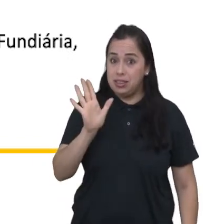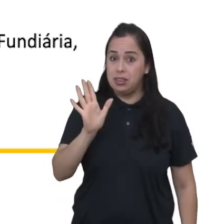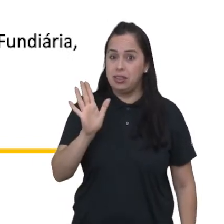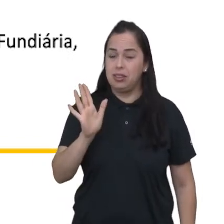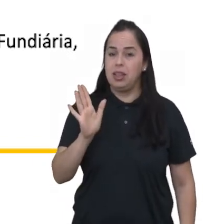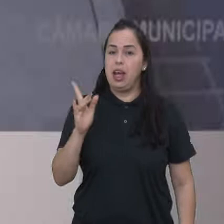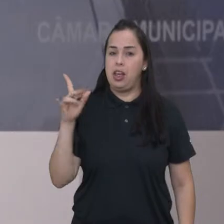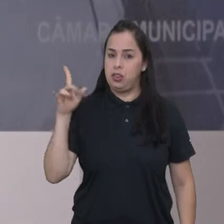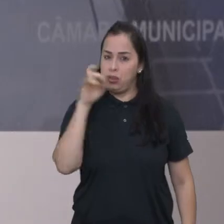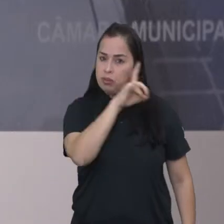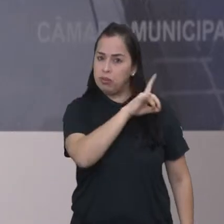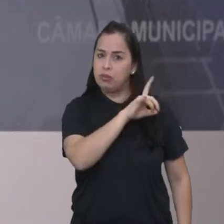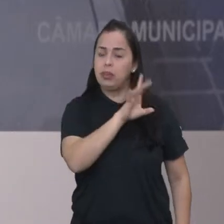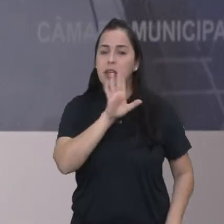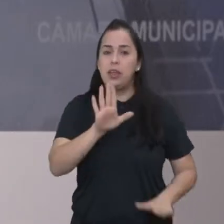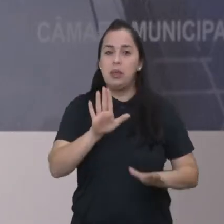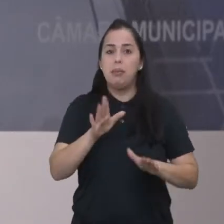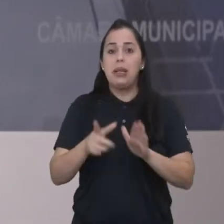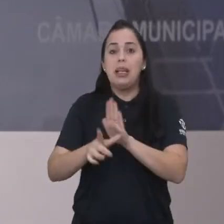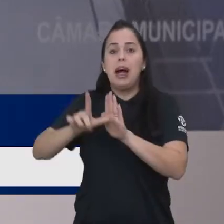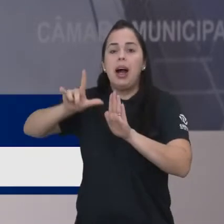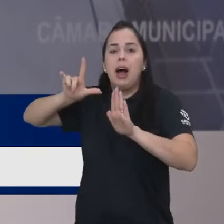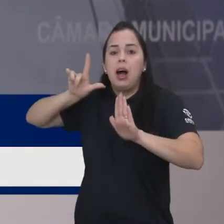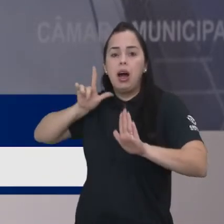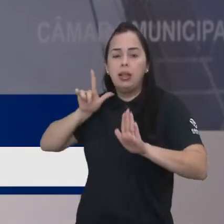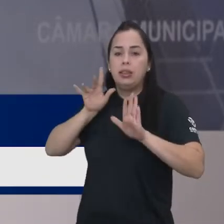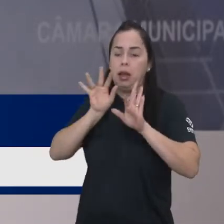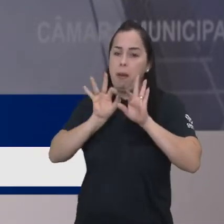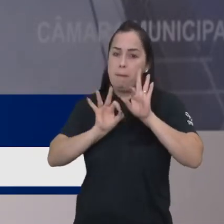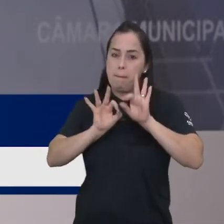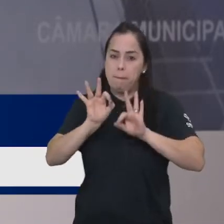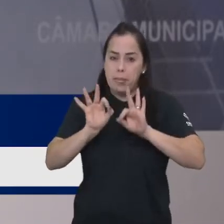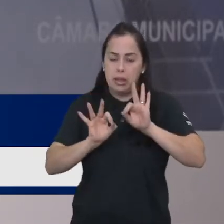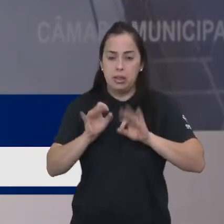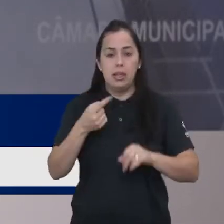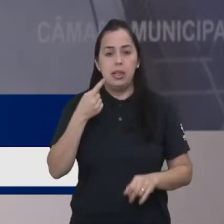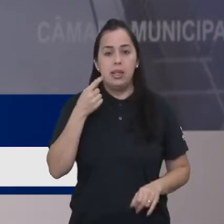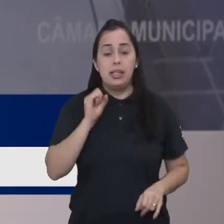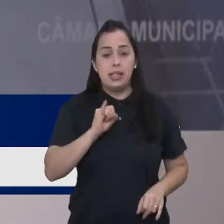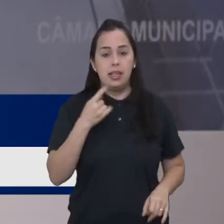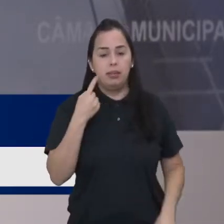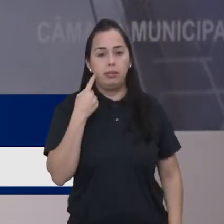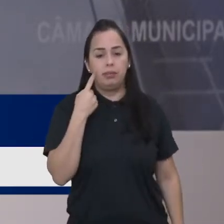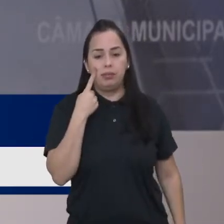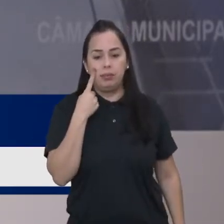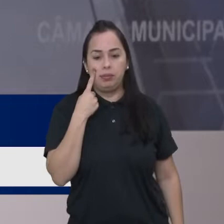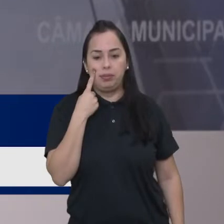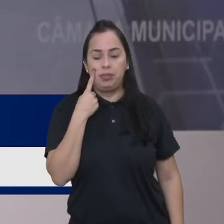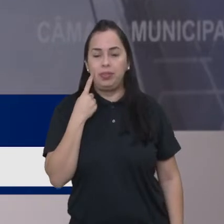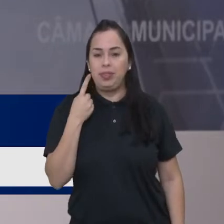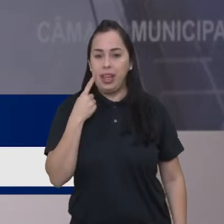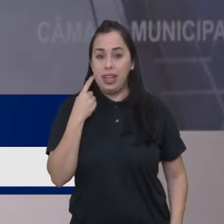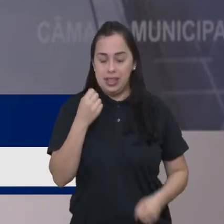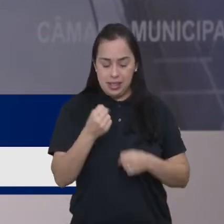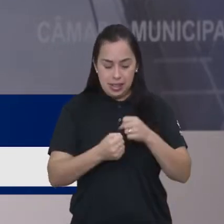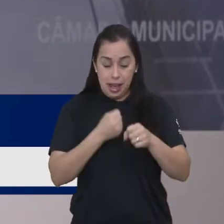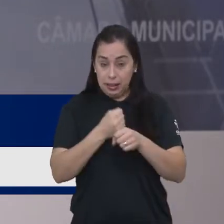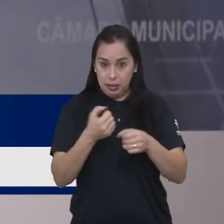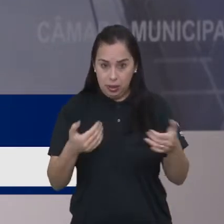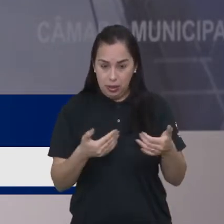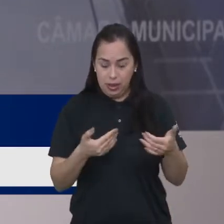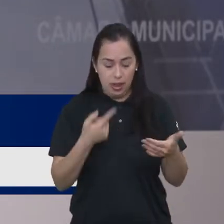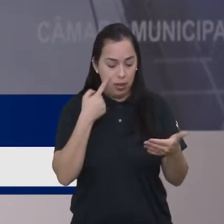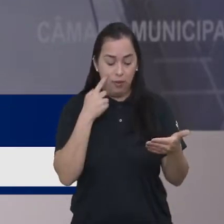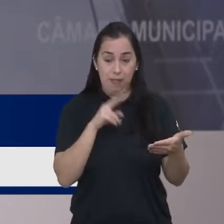não é fácil, é complexa, e tem que ser prevista. E se a gente olhar, sinceramente, desse ano, eu confesso que eu não